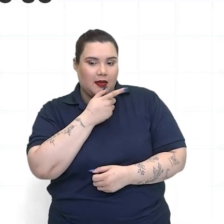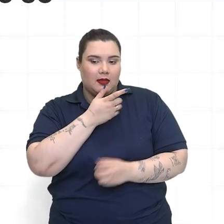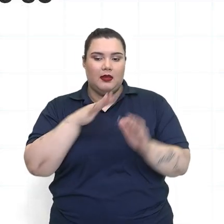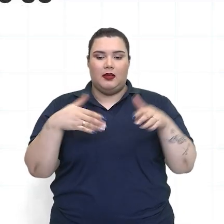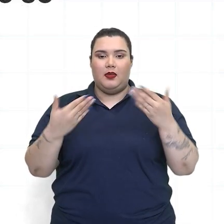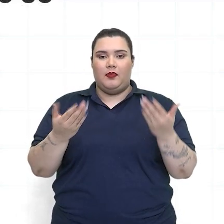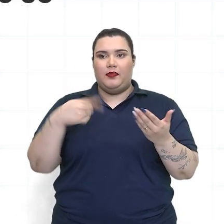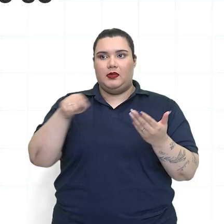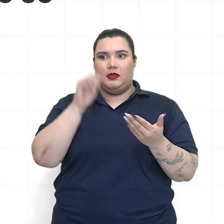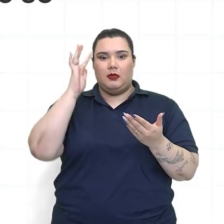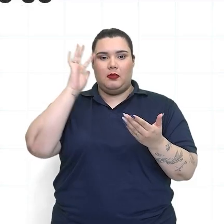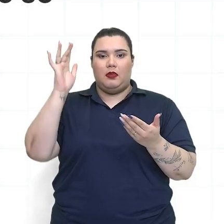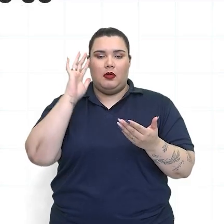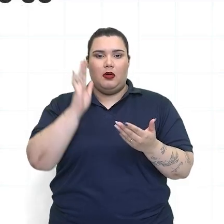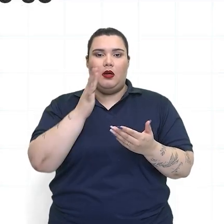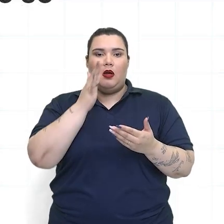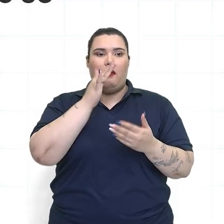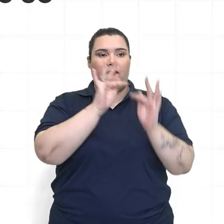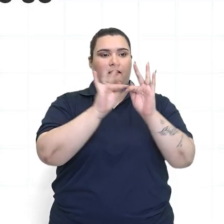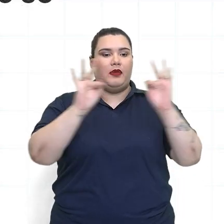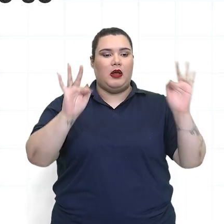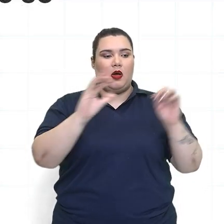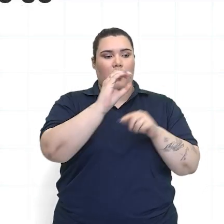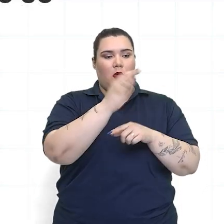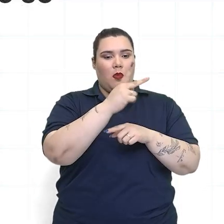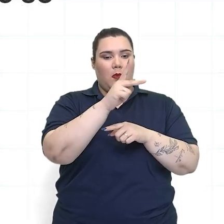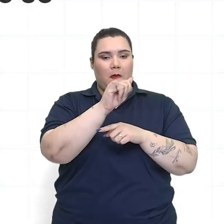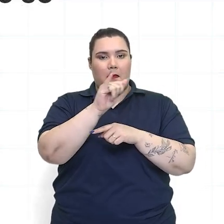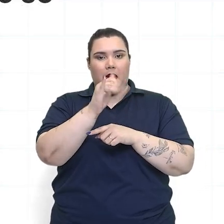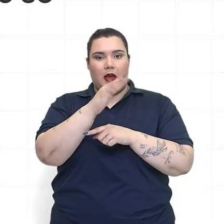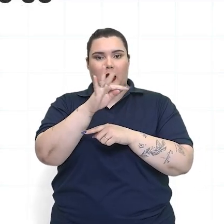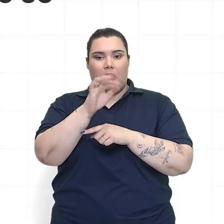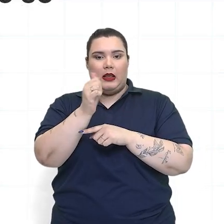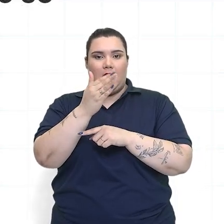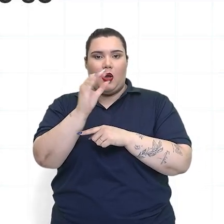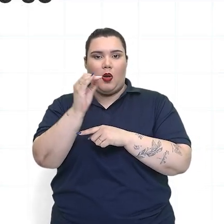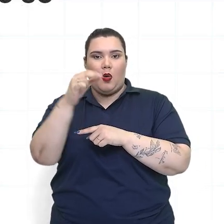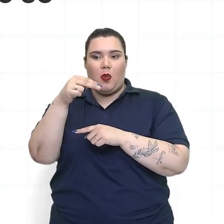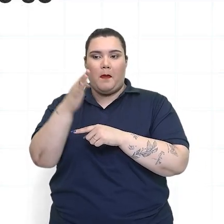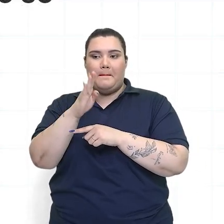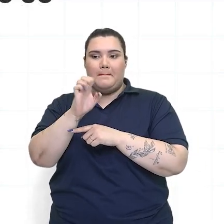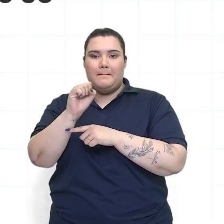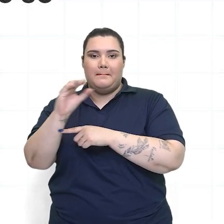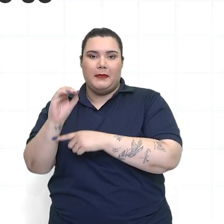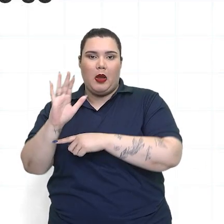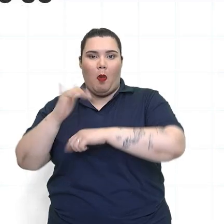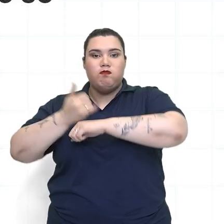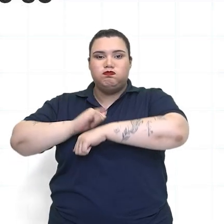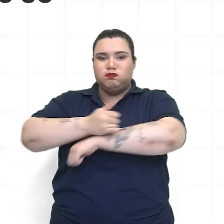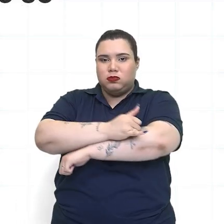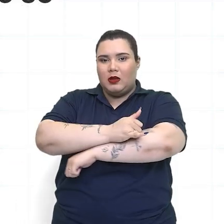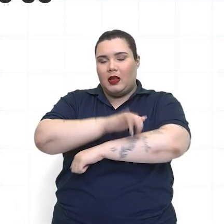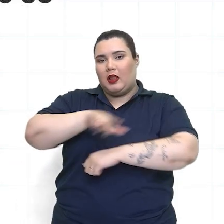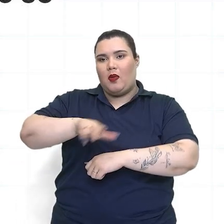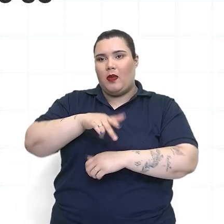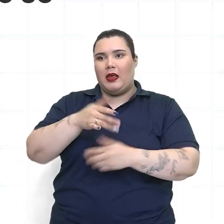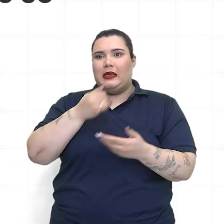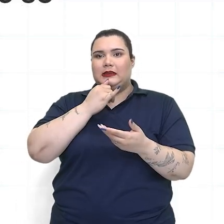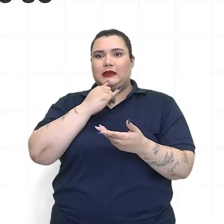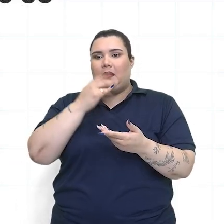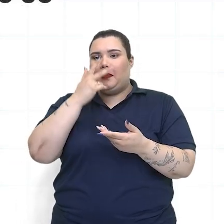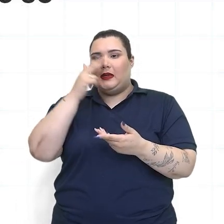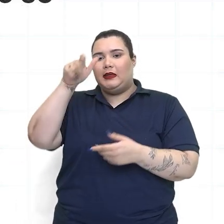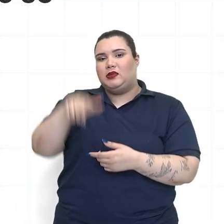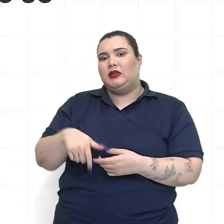o pai está obeso, ou seja, a pessoa está acima do peso e não como no caso, espera-se que a